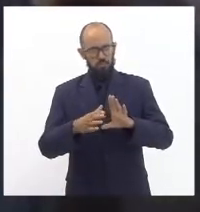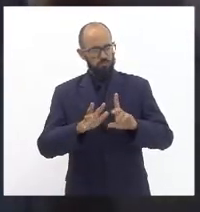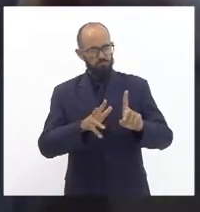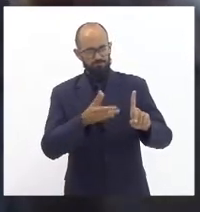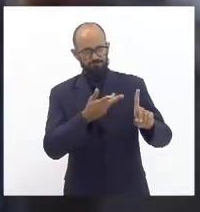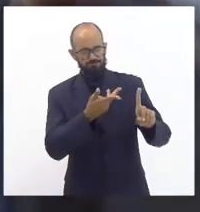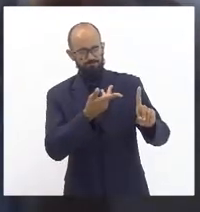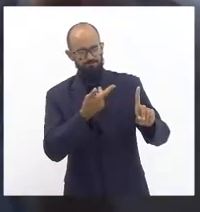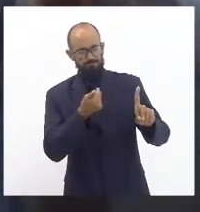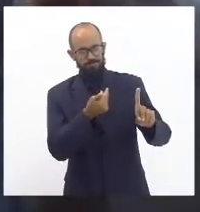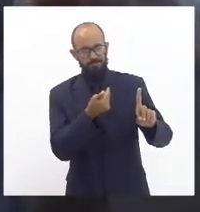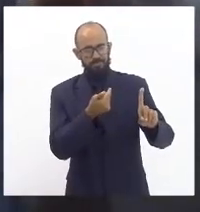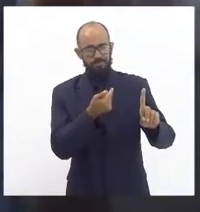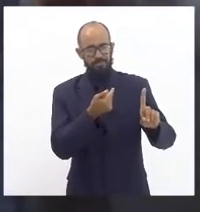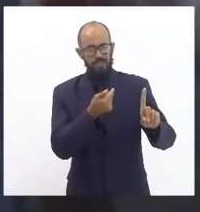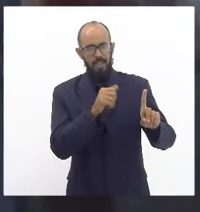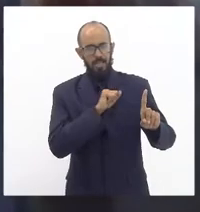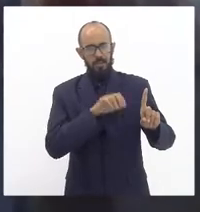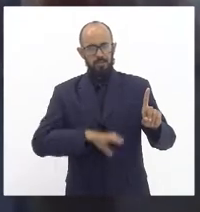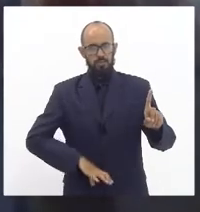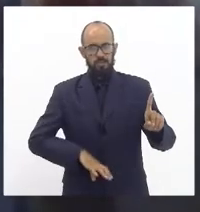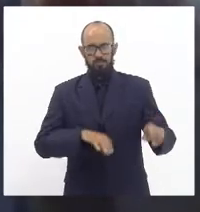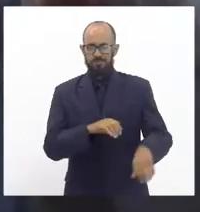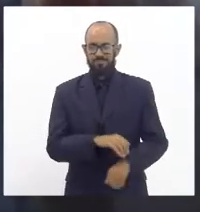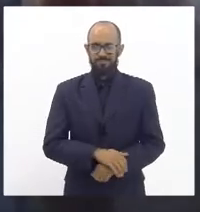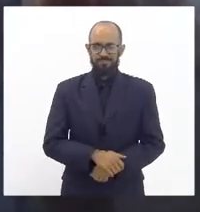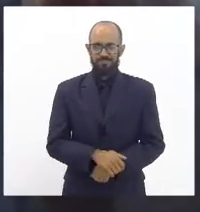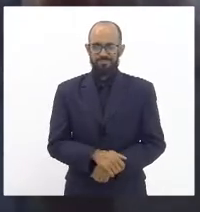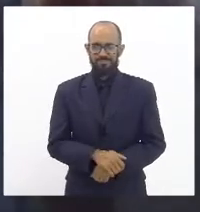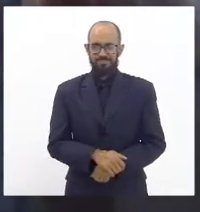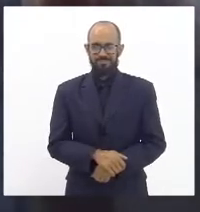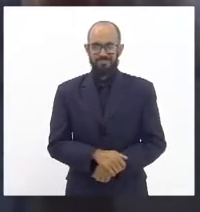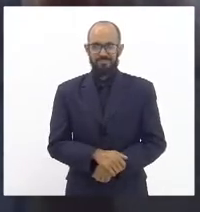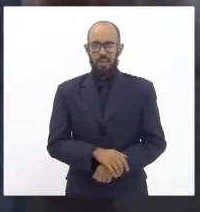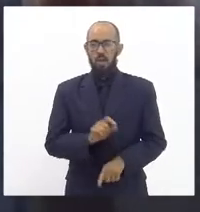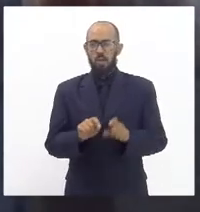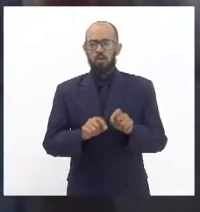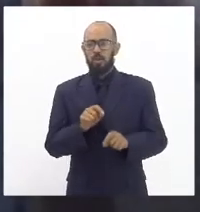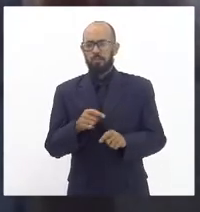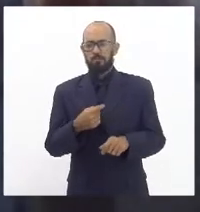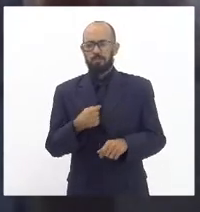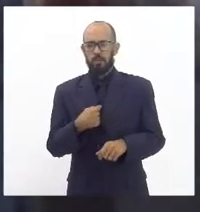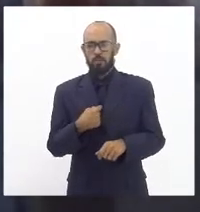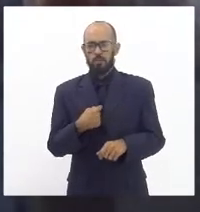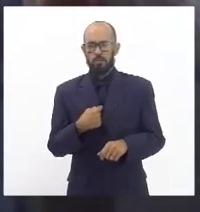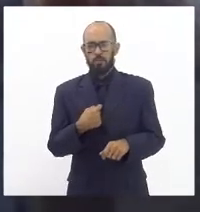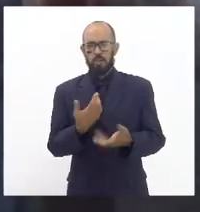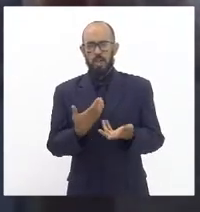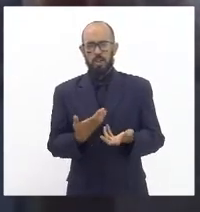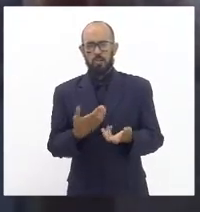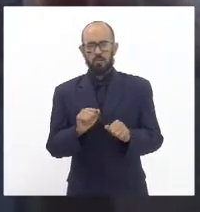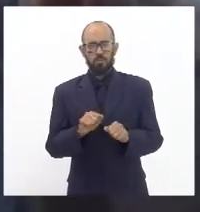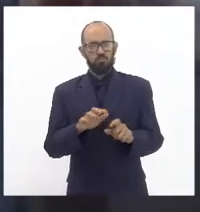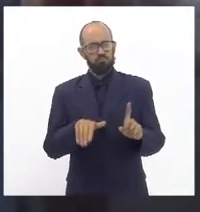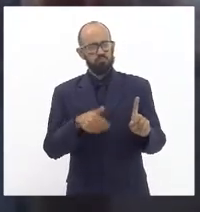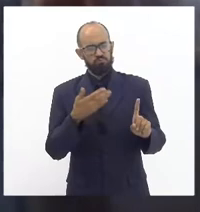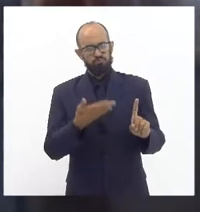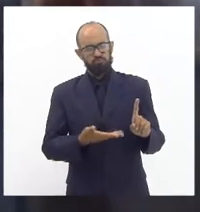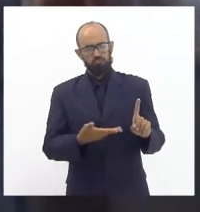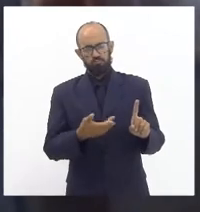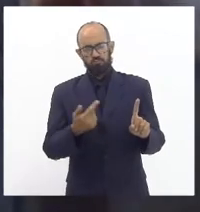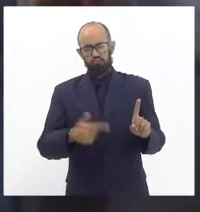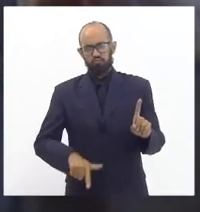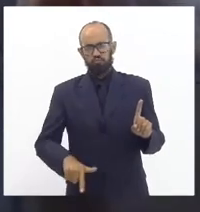André Ceciliano e antes de mais nada a elogiar mais uma